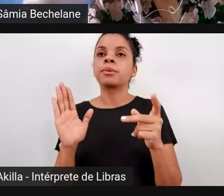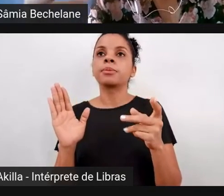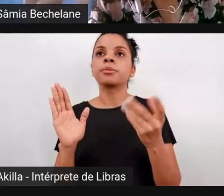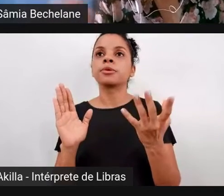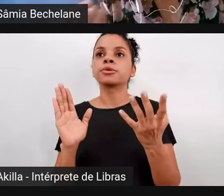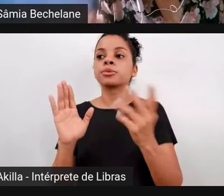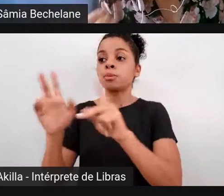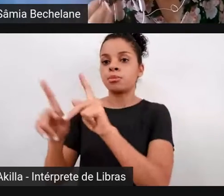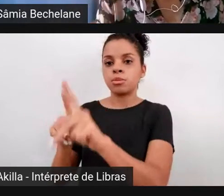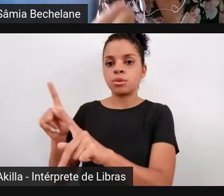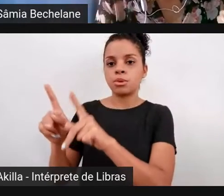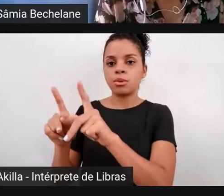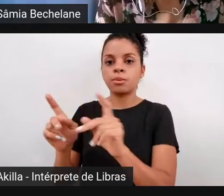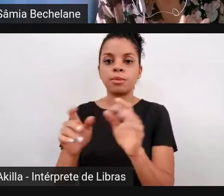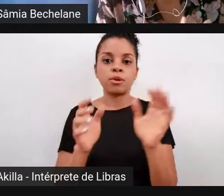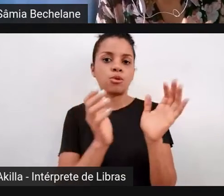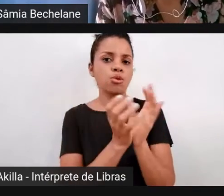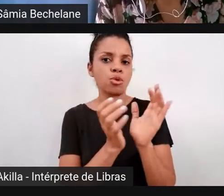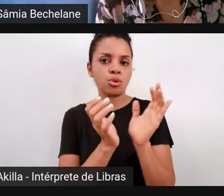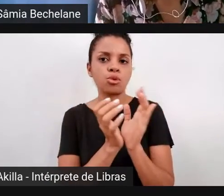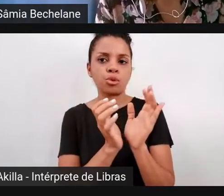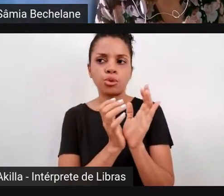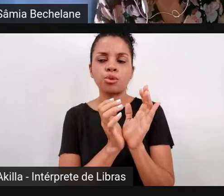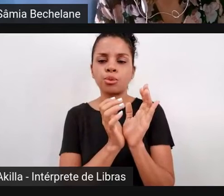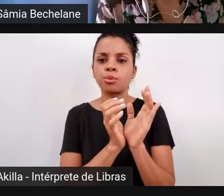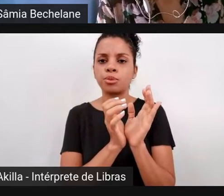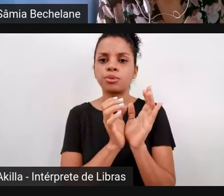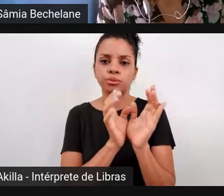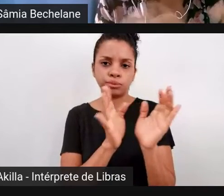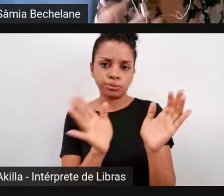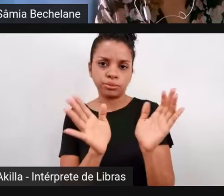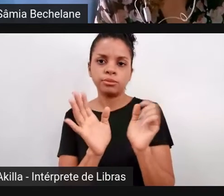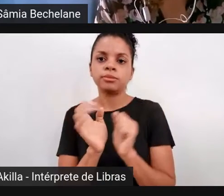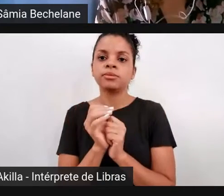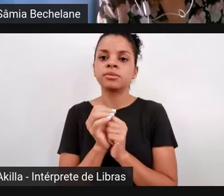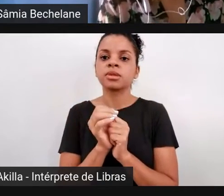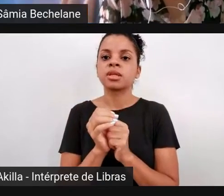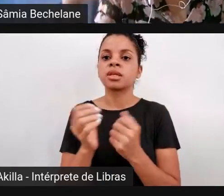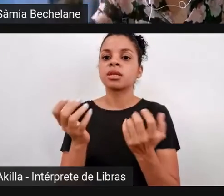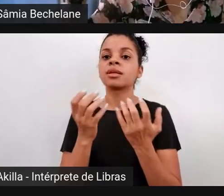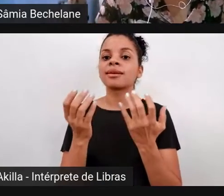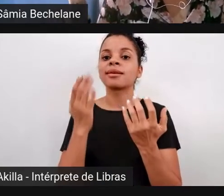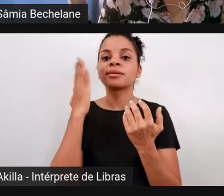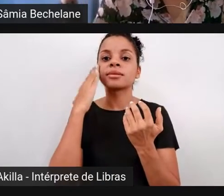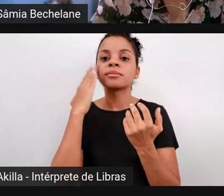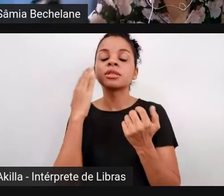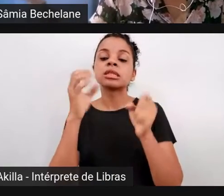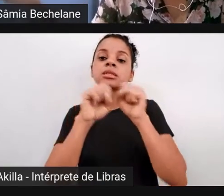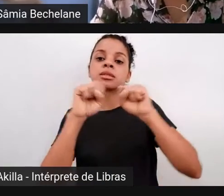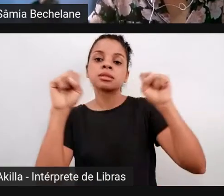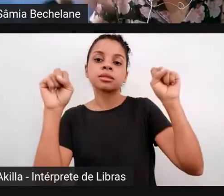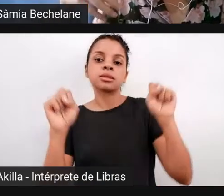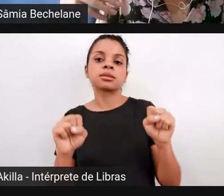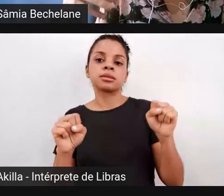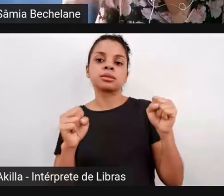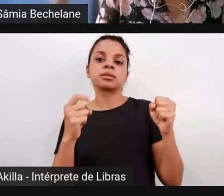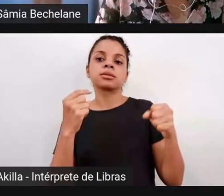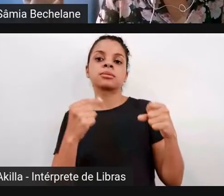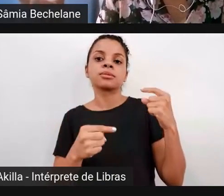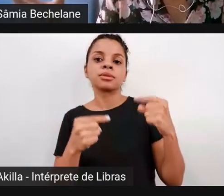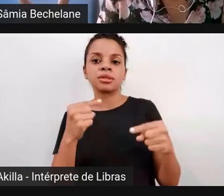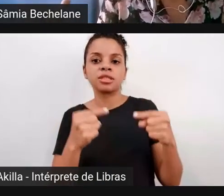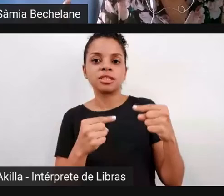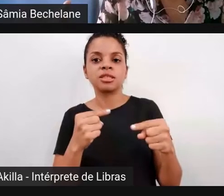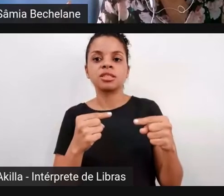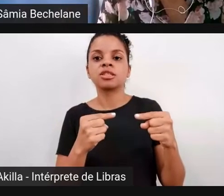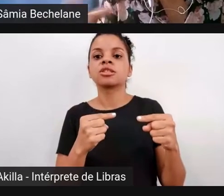públicos ou grupos que se propõem ali a pautar o sistema político, e aí a gente poderia considerar que